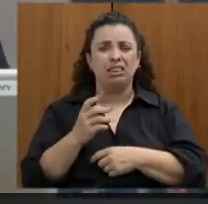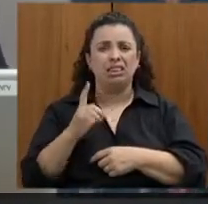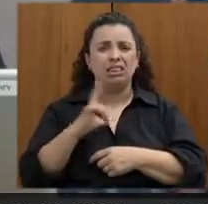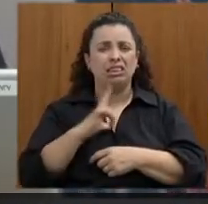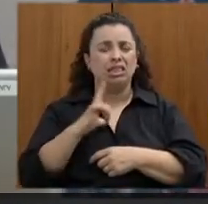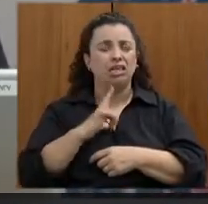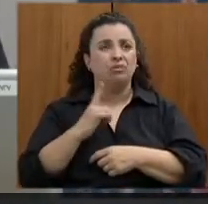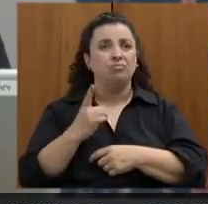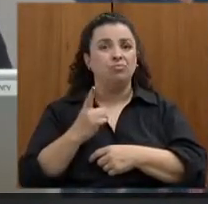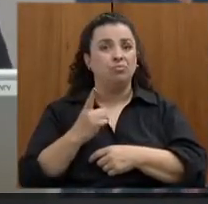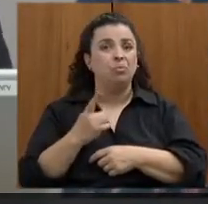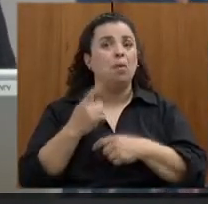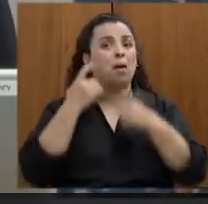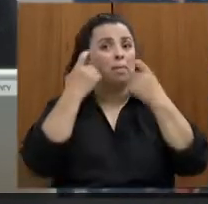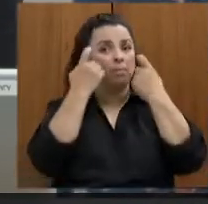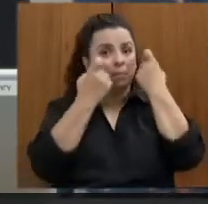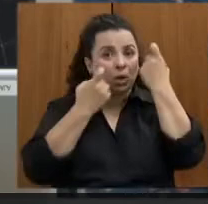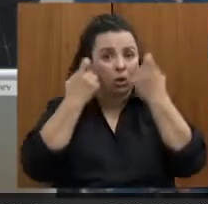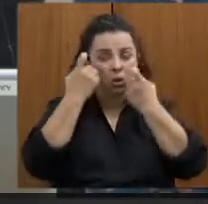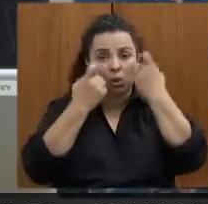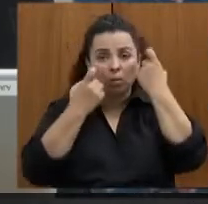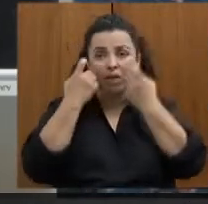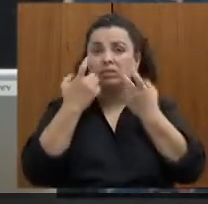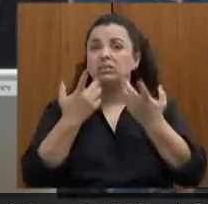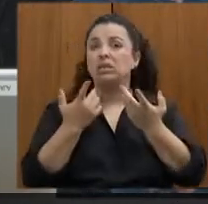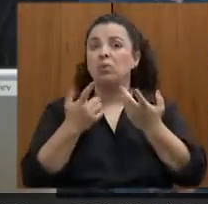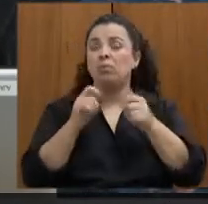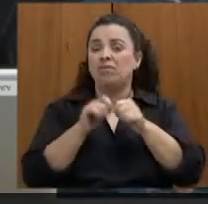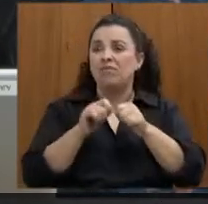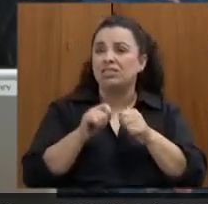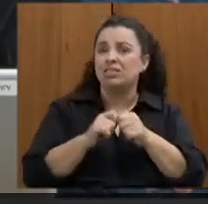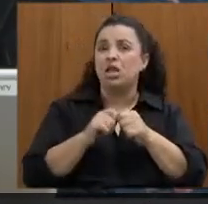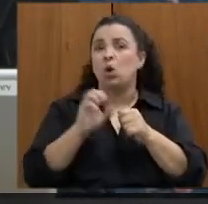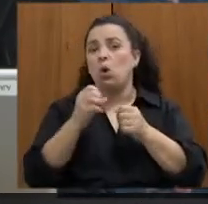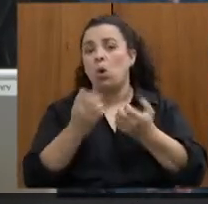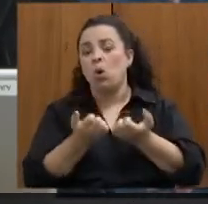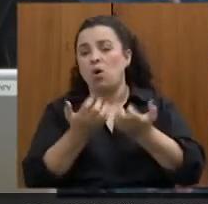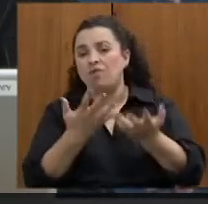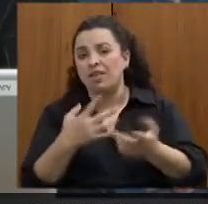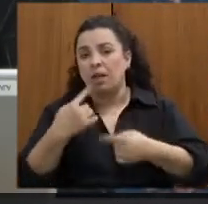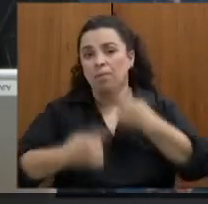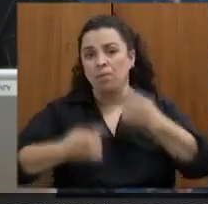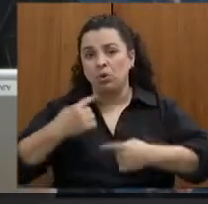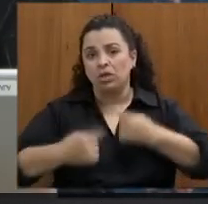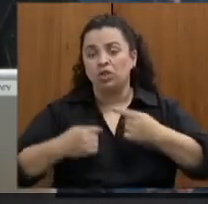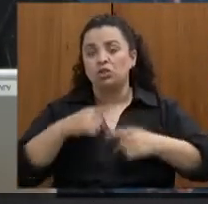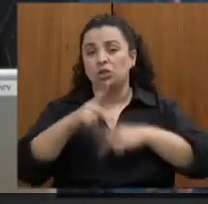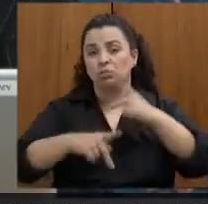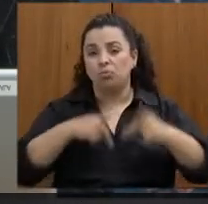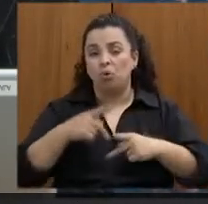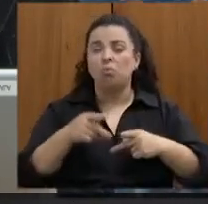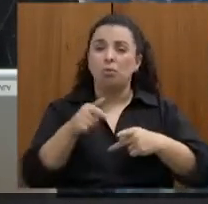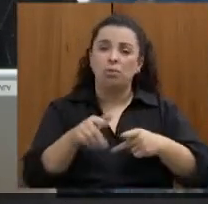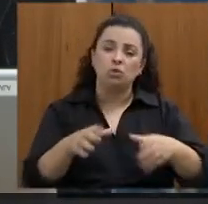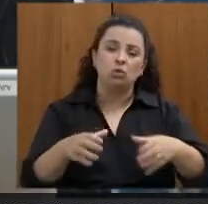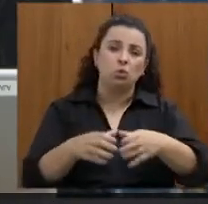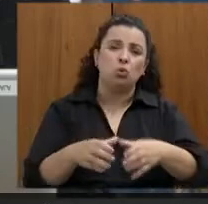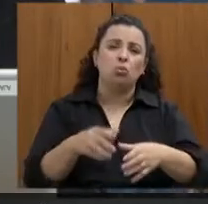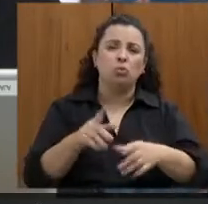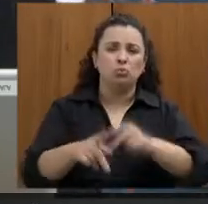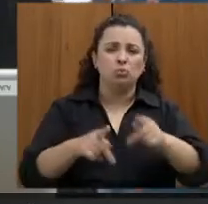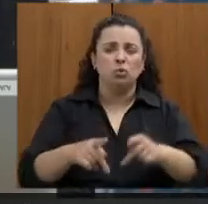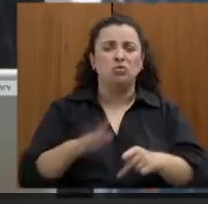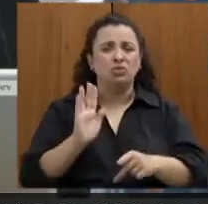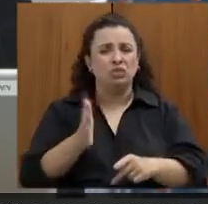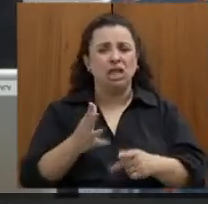muito preocupante a realização, a oferta, a entrega de políticas públicas, especialmente para esse público mais sensível, né, já vulnerabilizado,